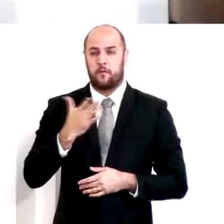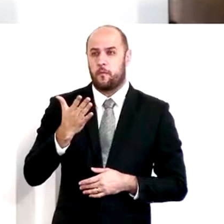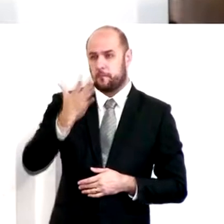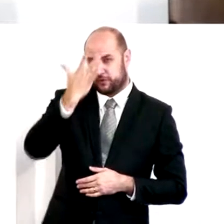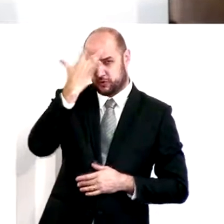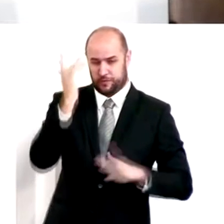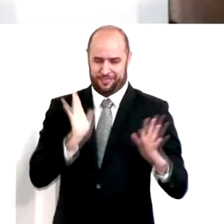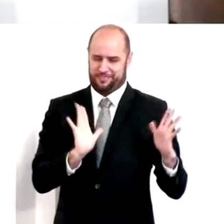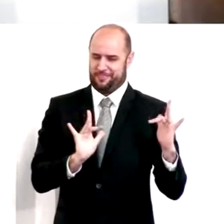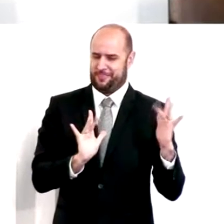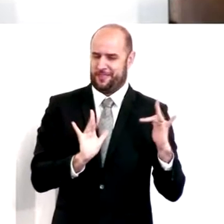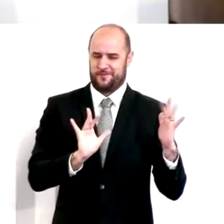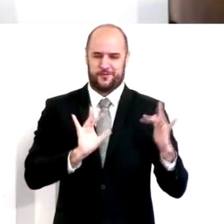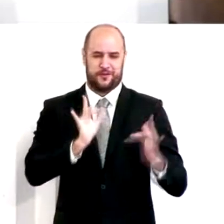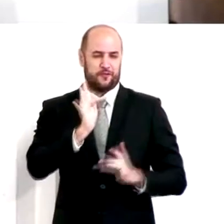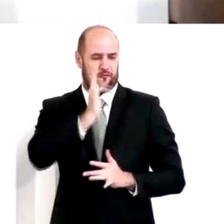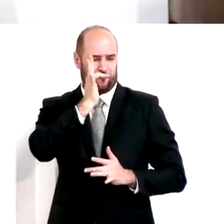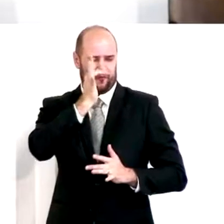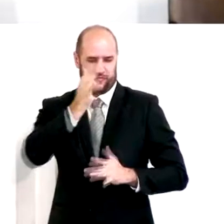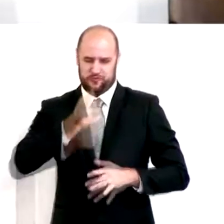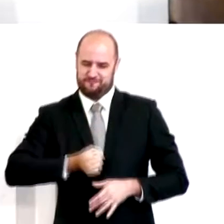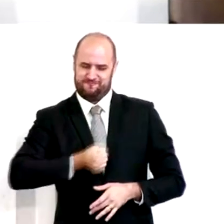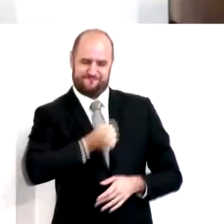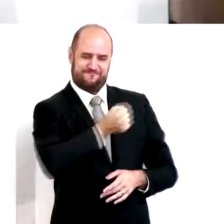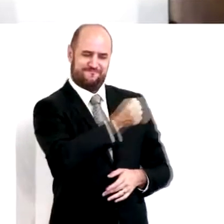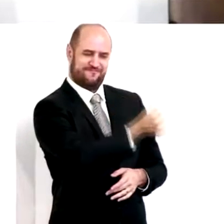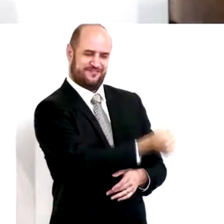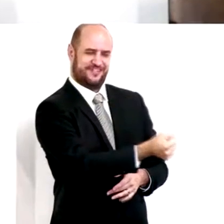dão flores. Flores.